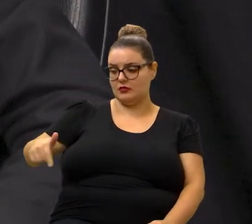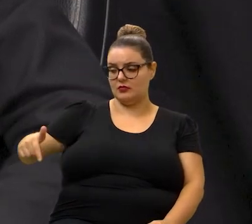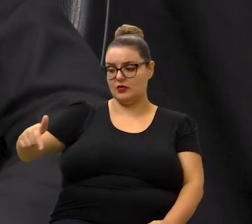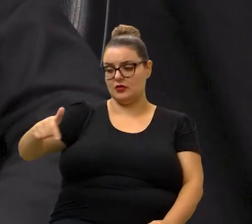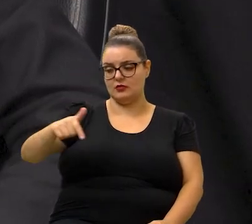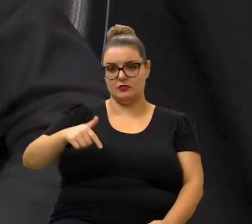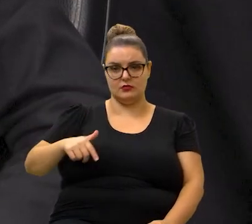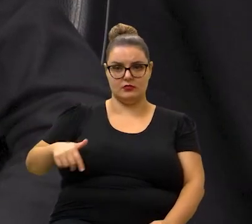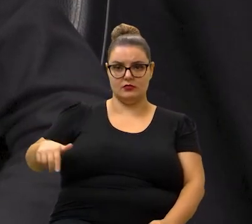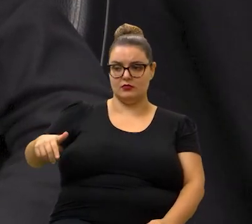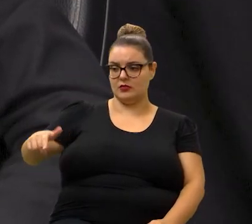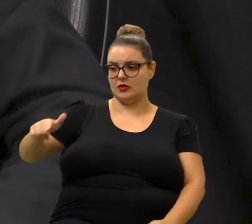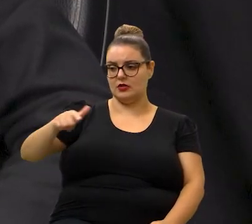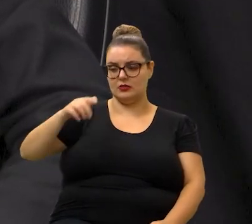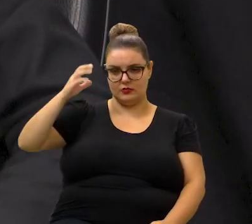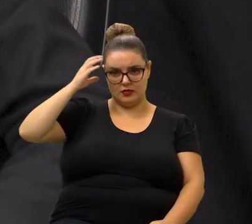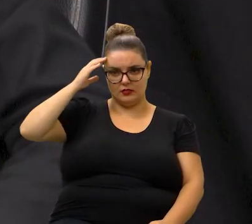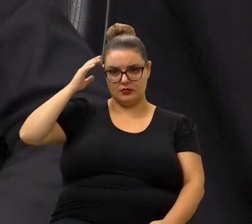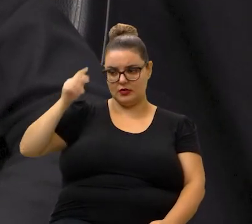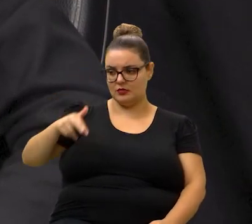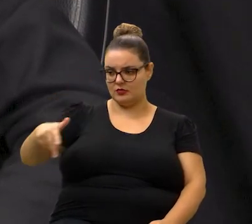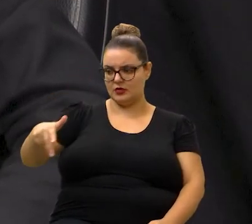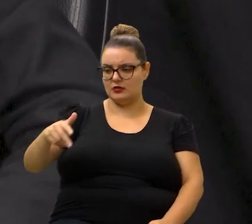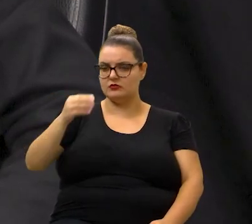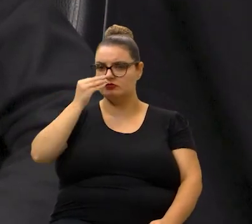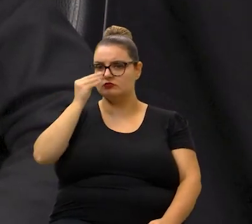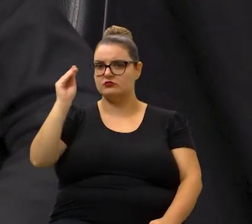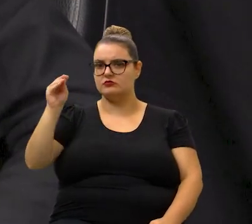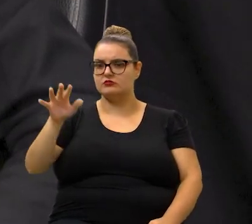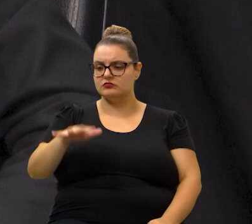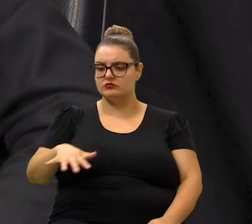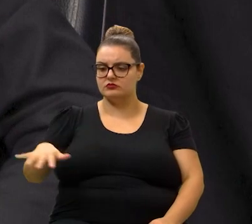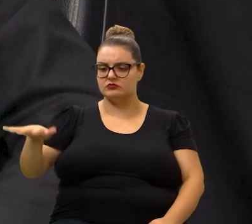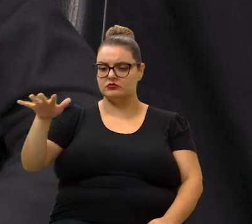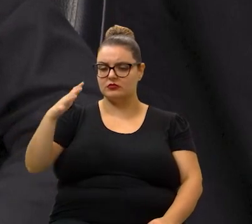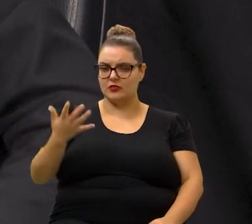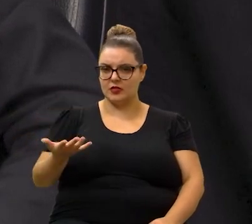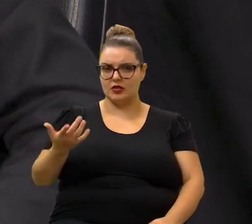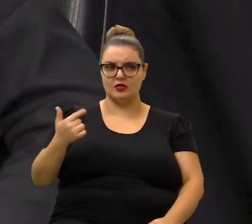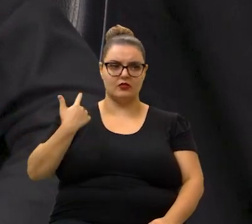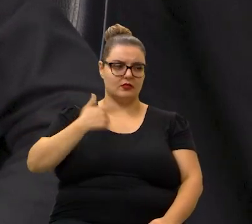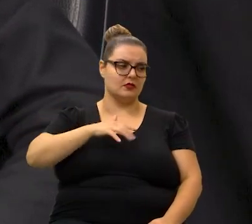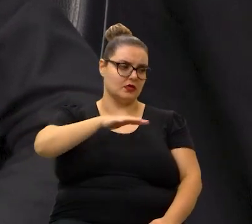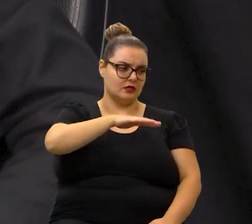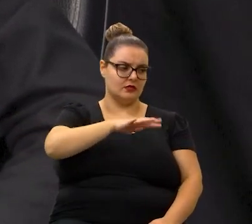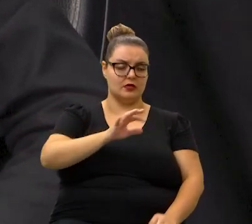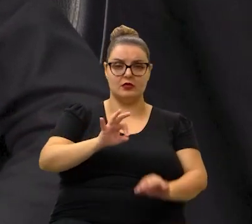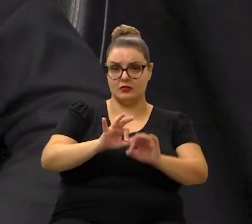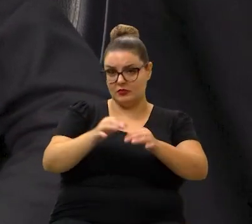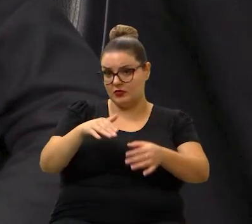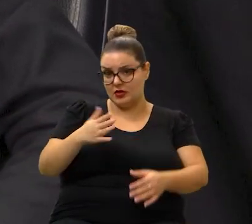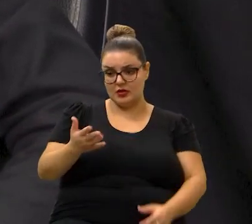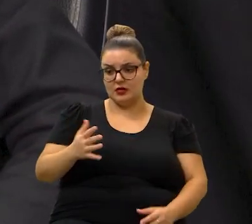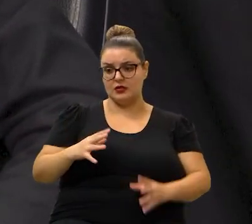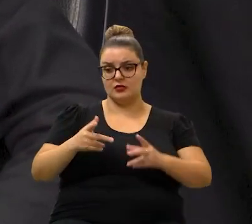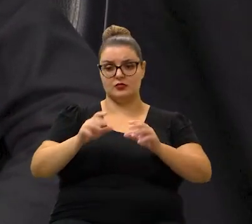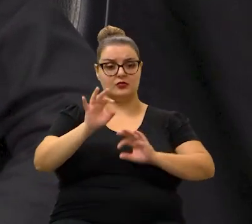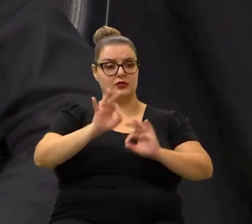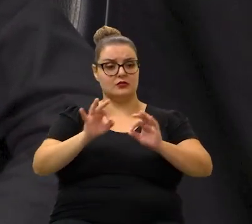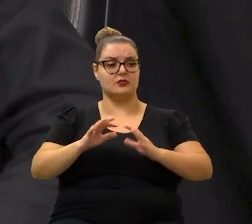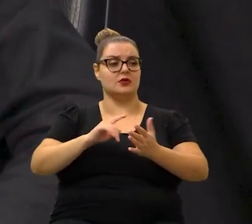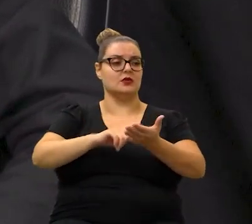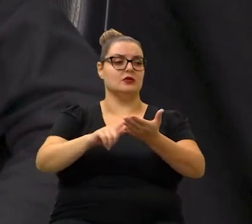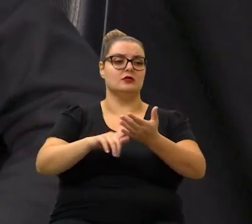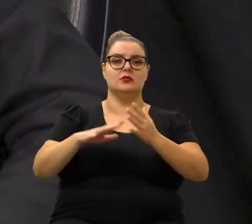muitos lugares abandonados ali no Taquaral e você vai numa região nossa que é bem mais simples tudo em ordem